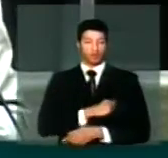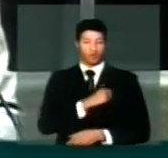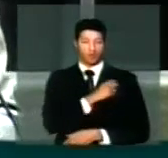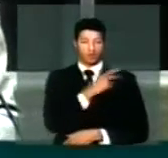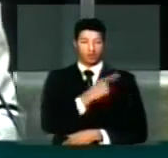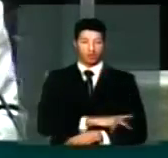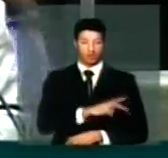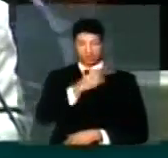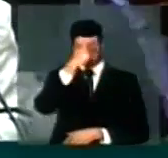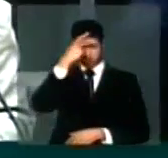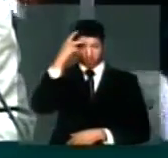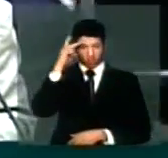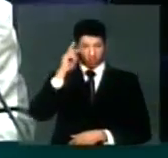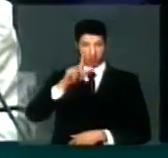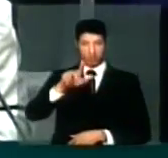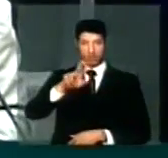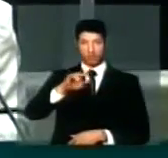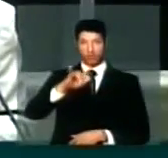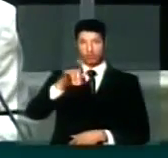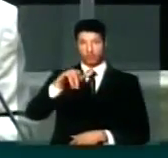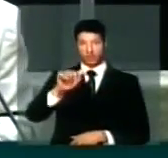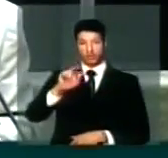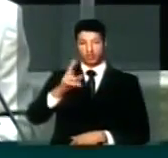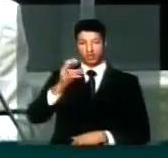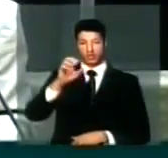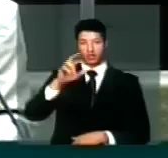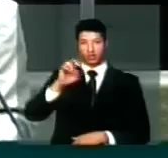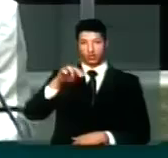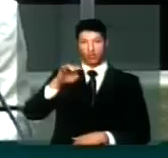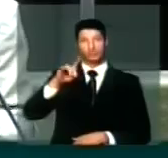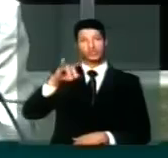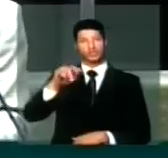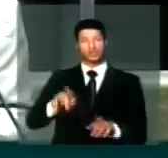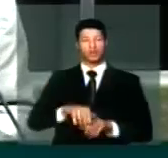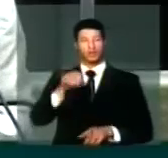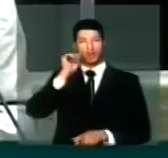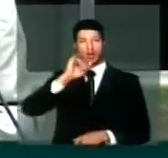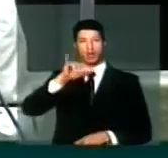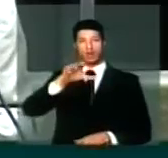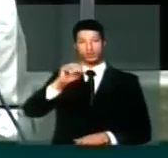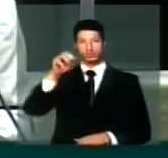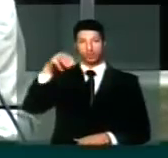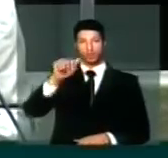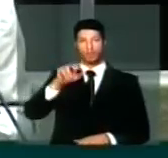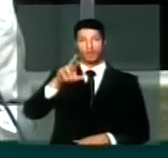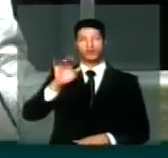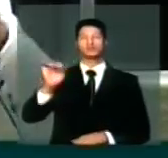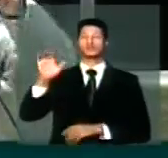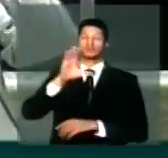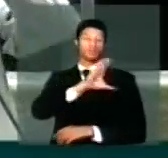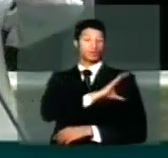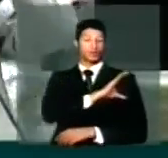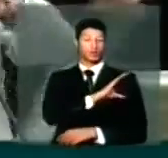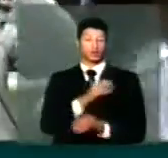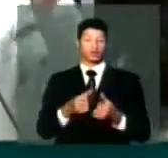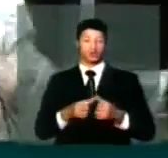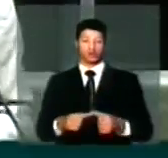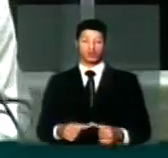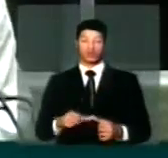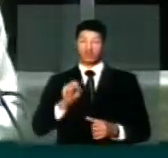elas, na pessoa de Luiza Erundina e de Jô Moraes, que coordena essa frente, elas